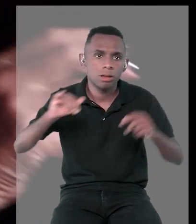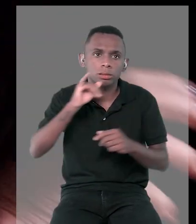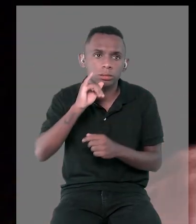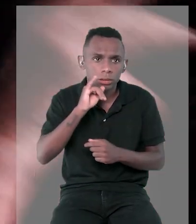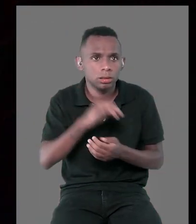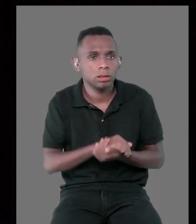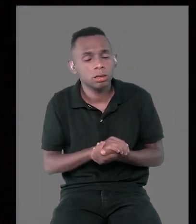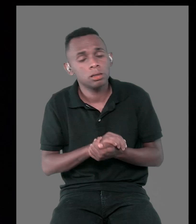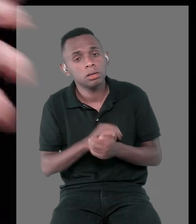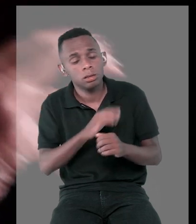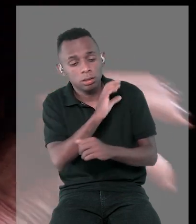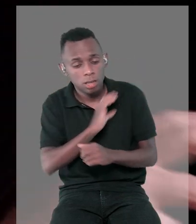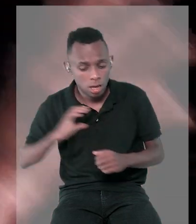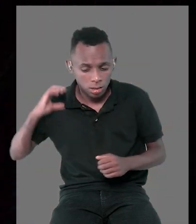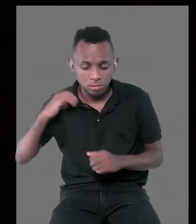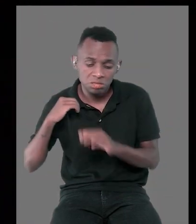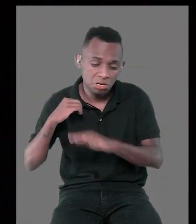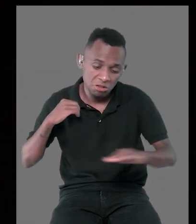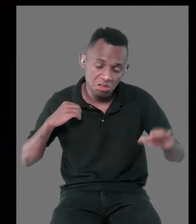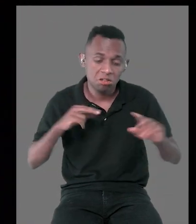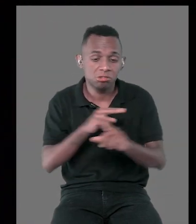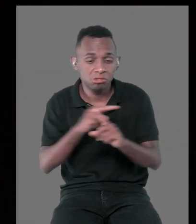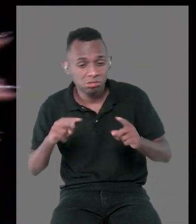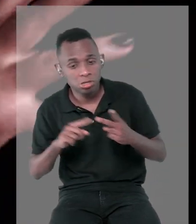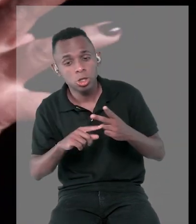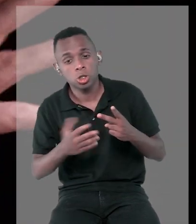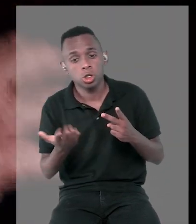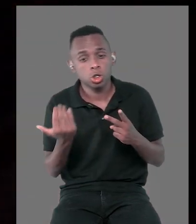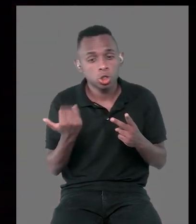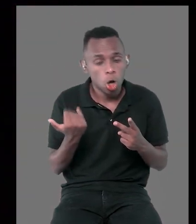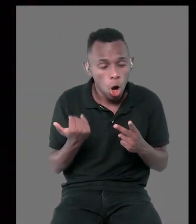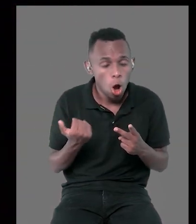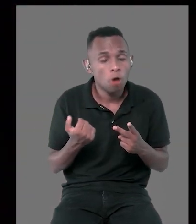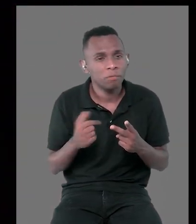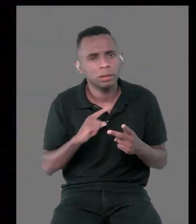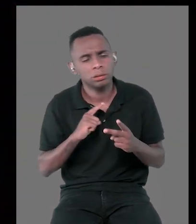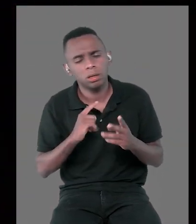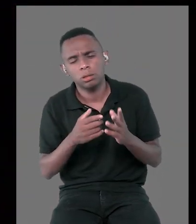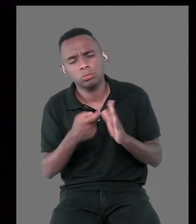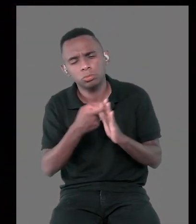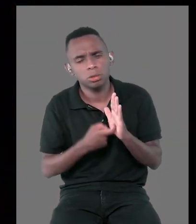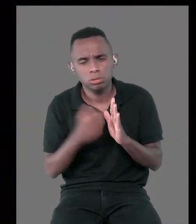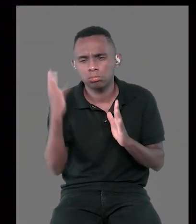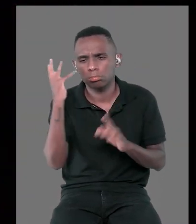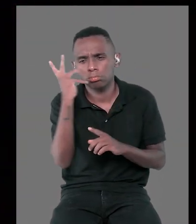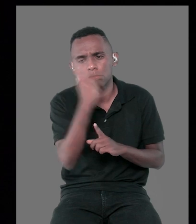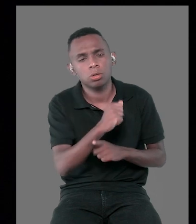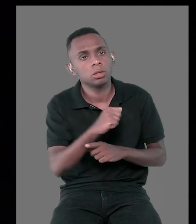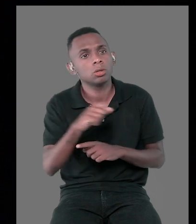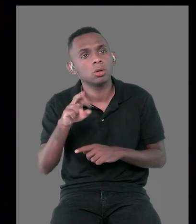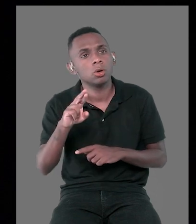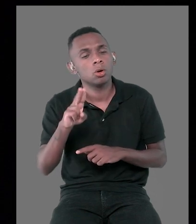Clarice infante, a Clarice criança, a Clarice jovem. Tem uma crônica muito bonita do Rubem